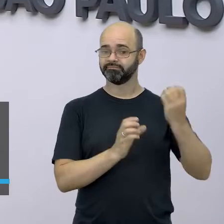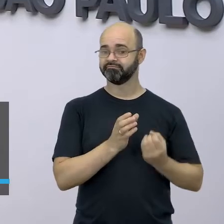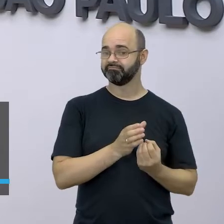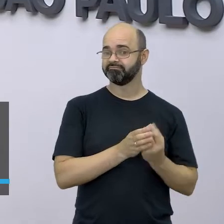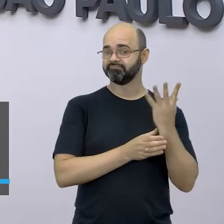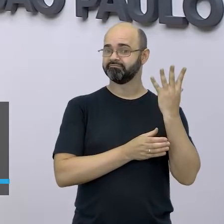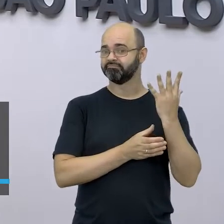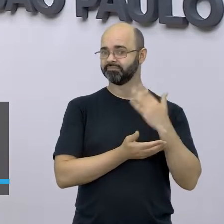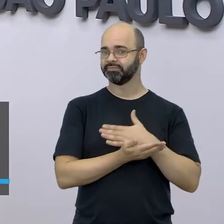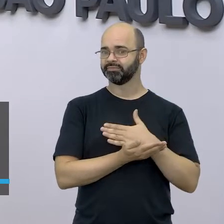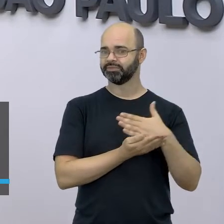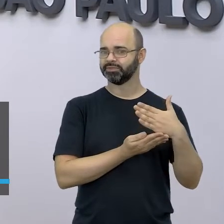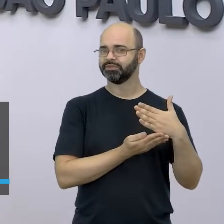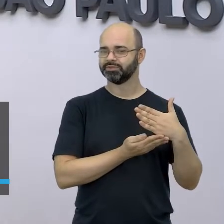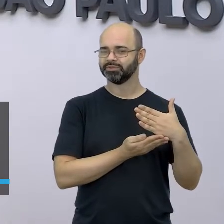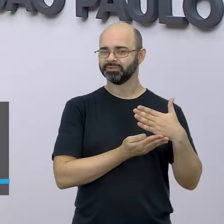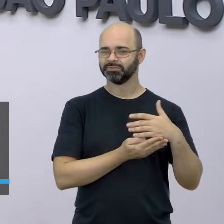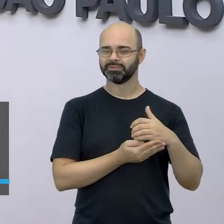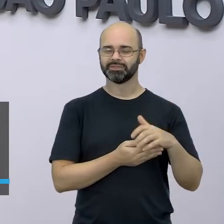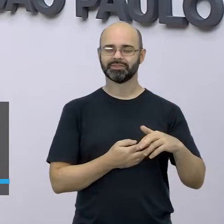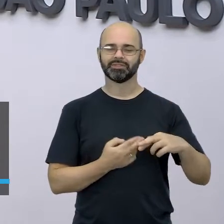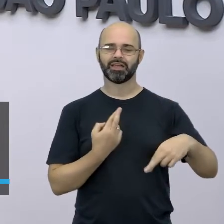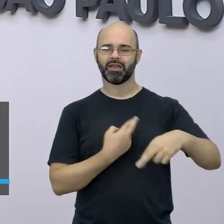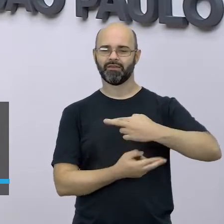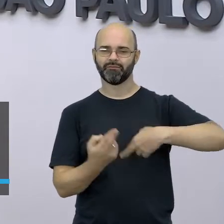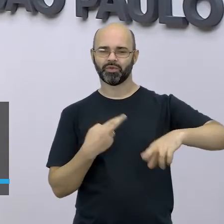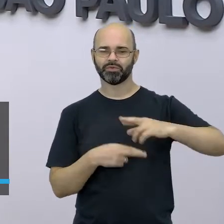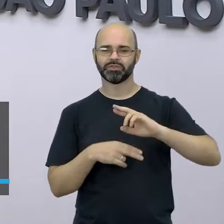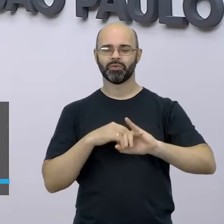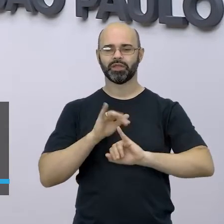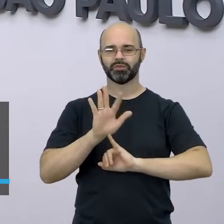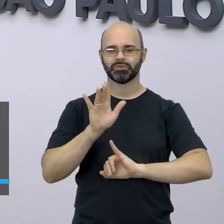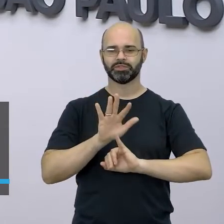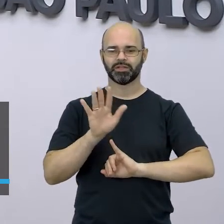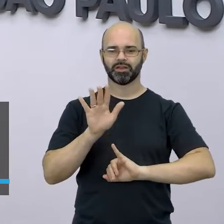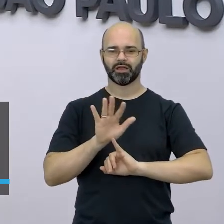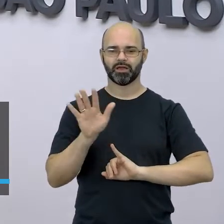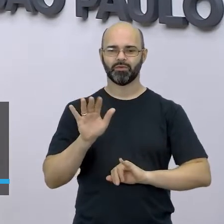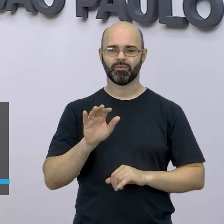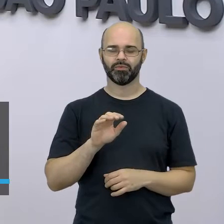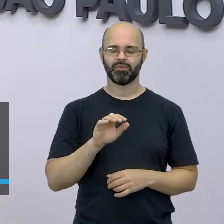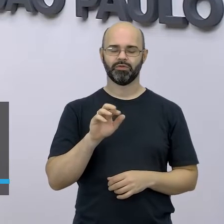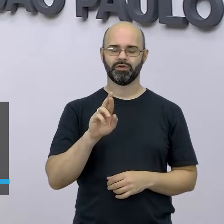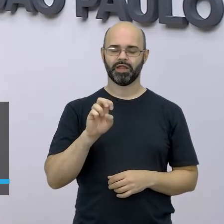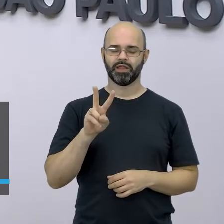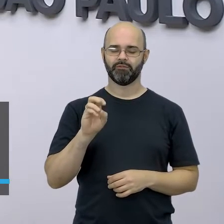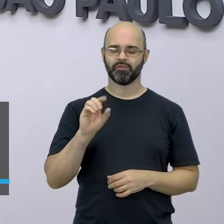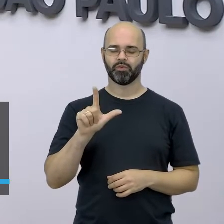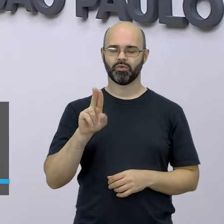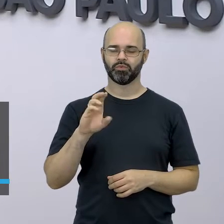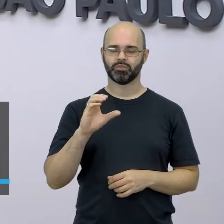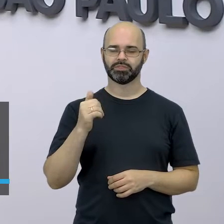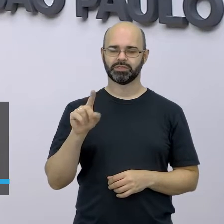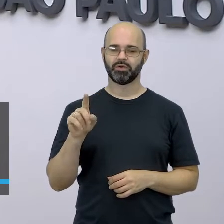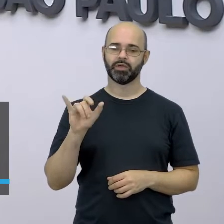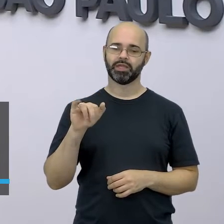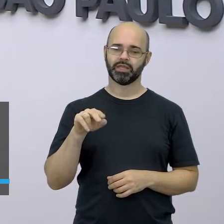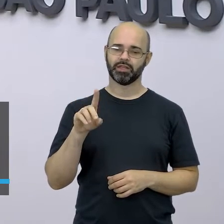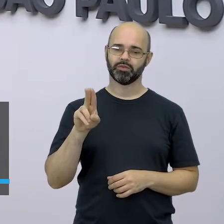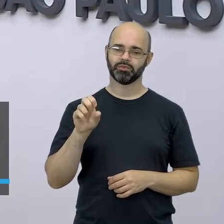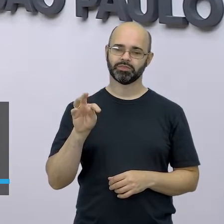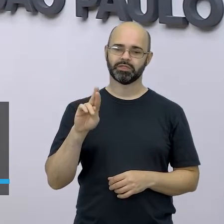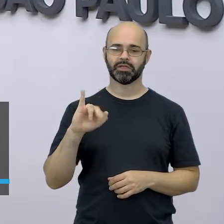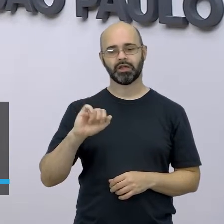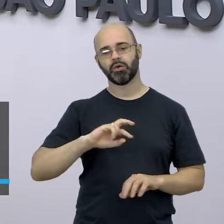precursores das revoluções industriais e revoluções políticas, que são chamadas também de revoluções burguesas,